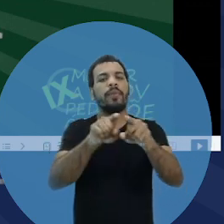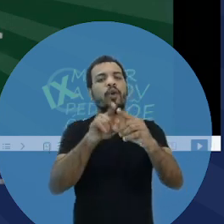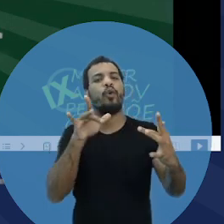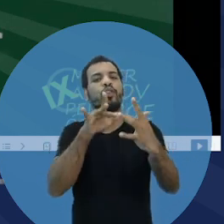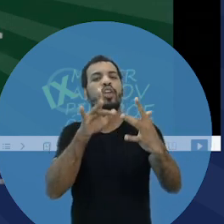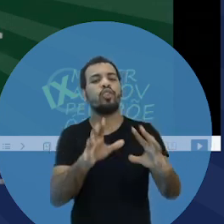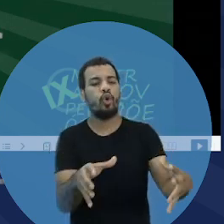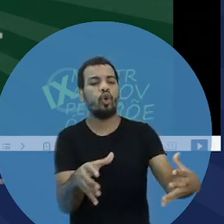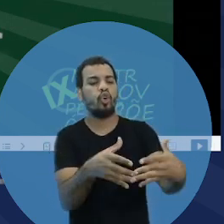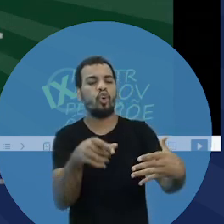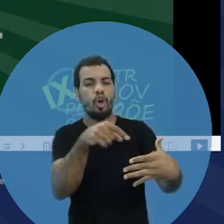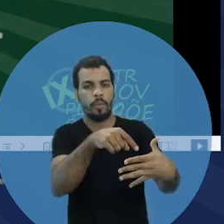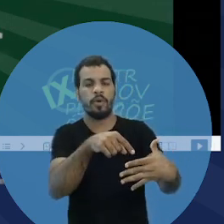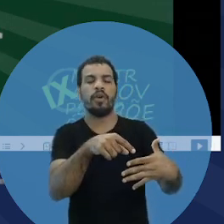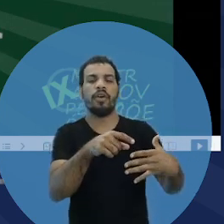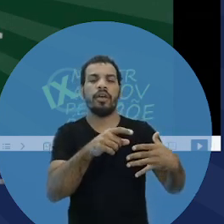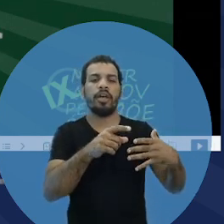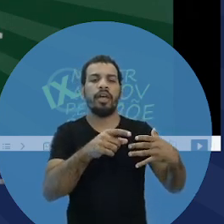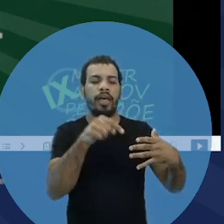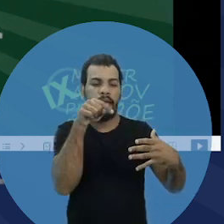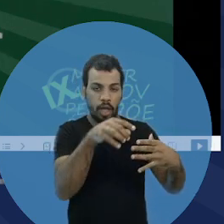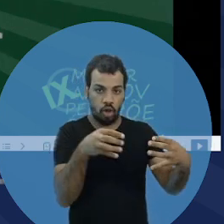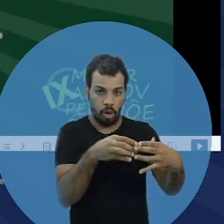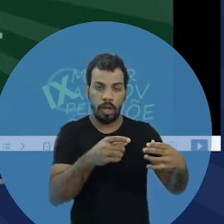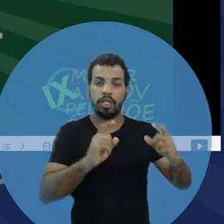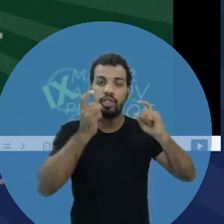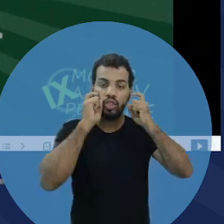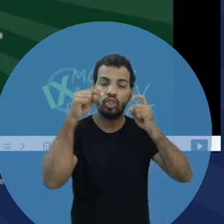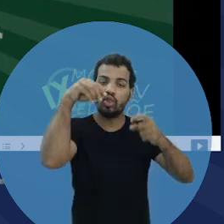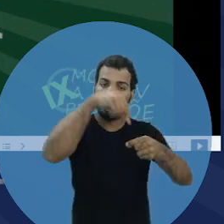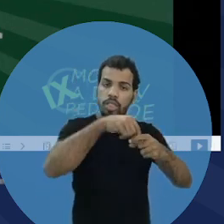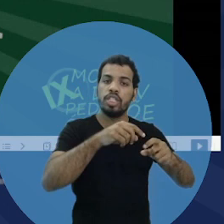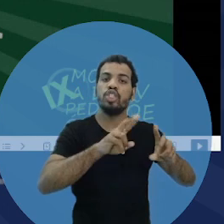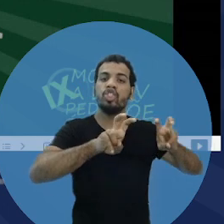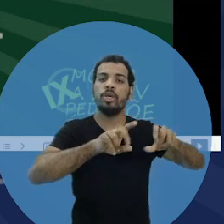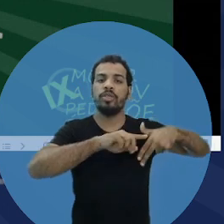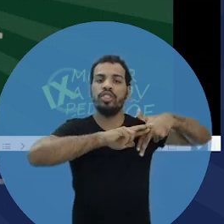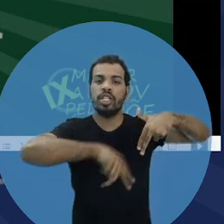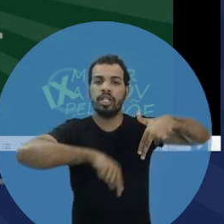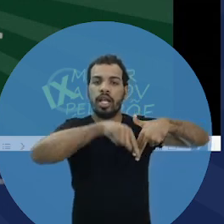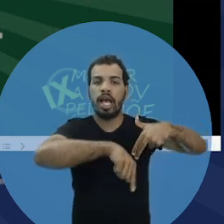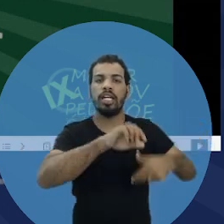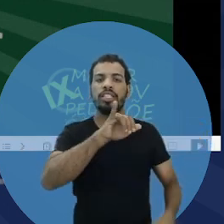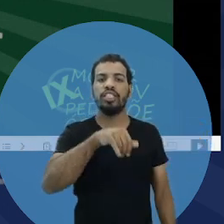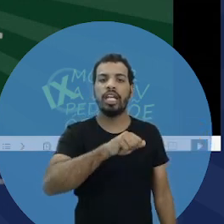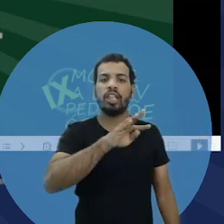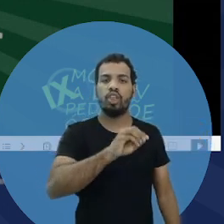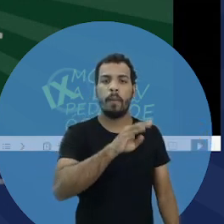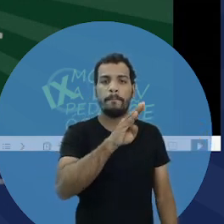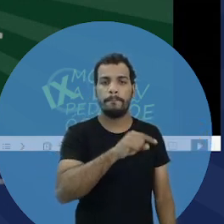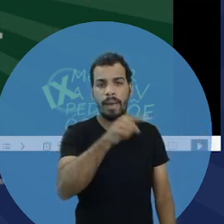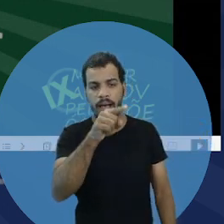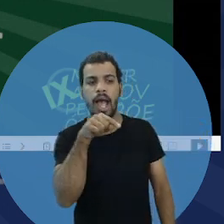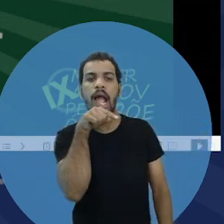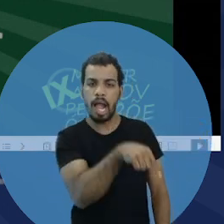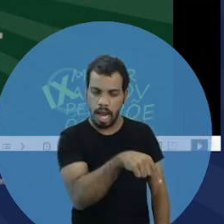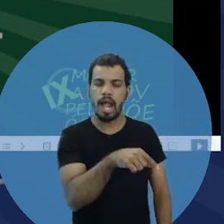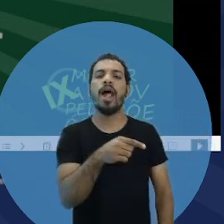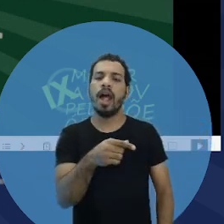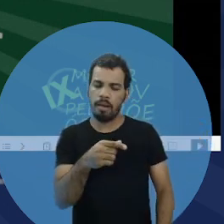que discutem gênero na cidade de Jatobá. Então, foram três escolas juntas, e de 2